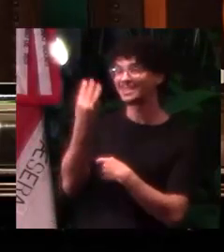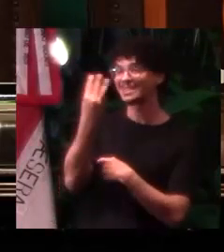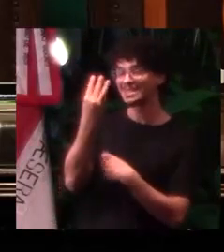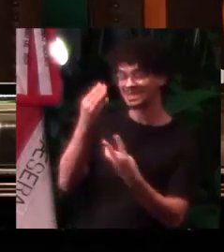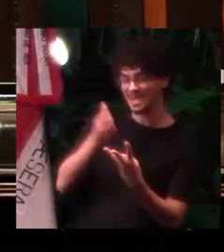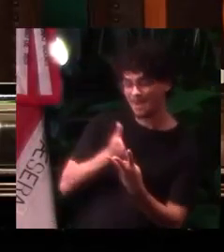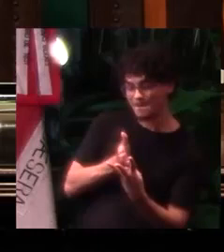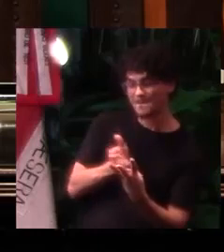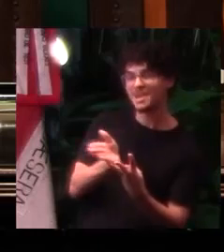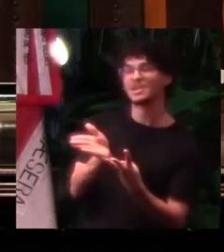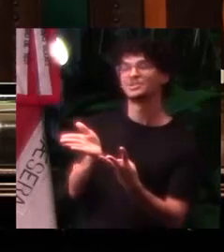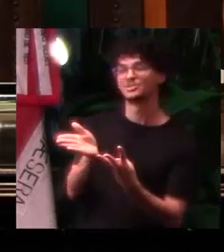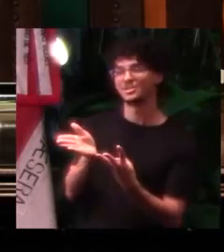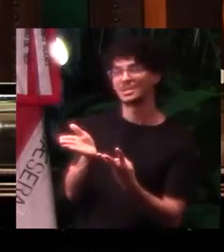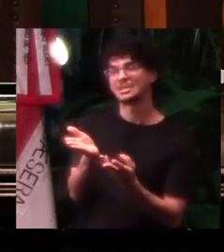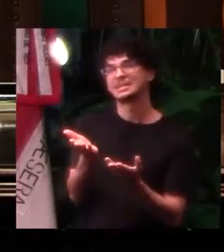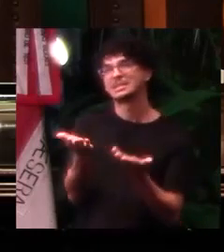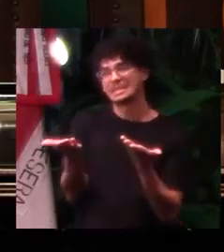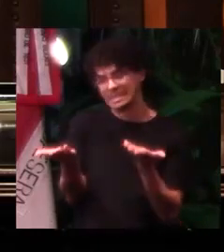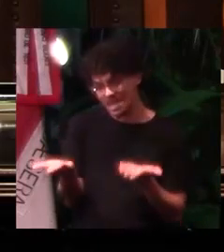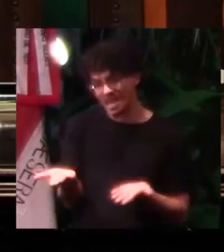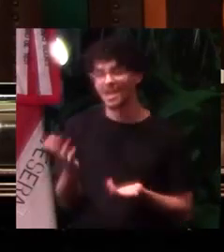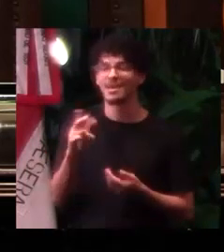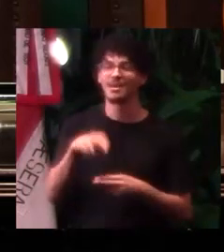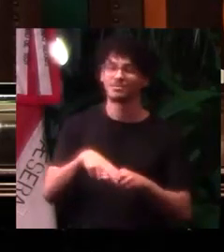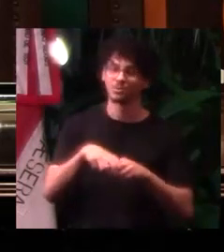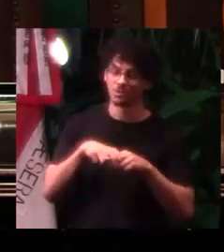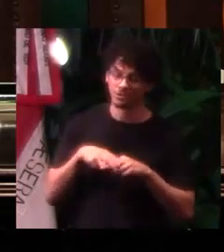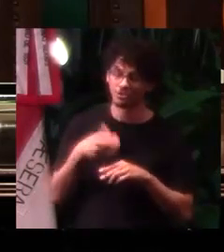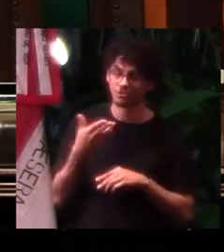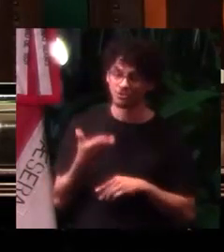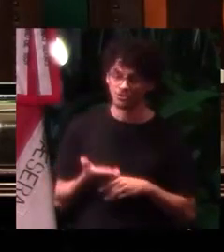essa terceira margem, que é exatamente